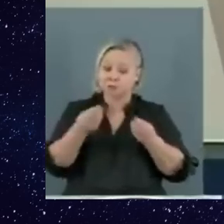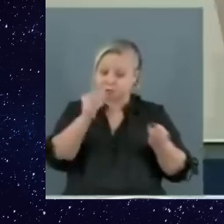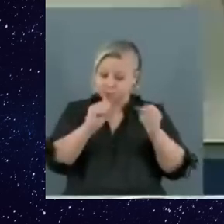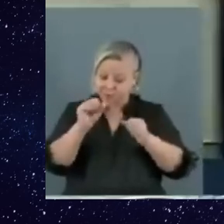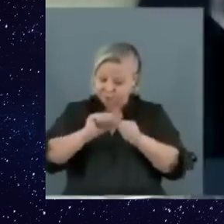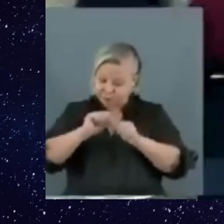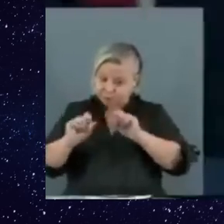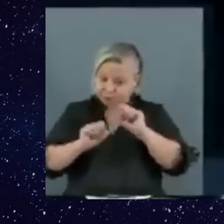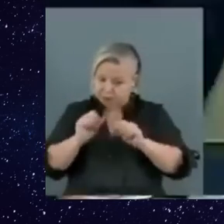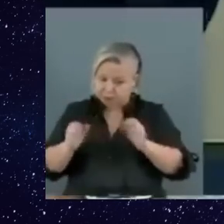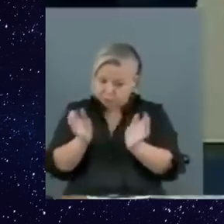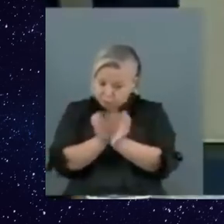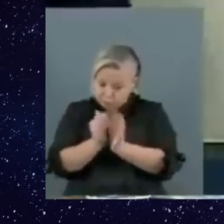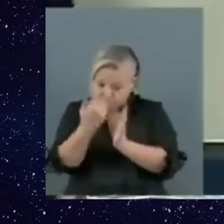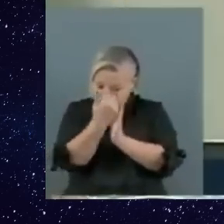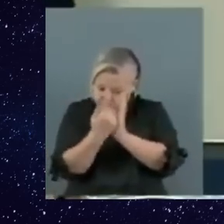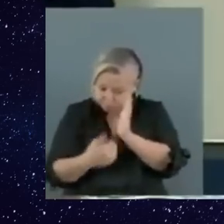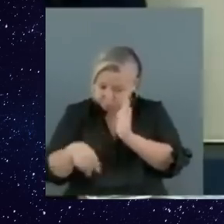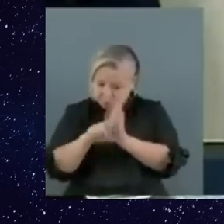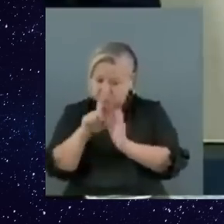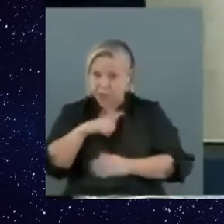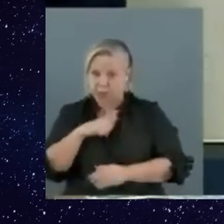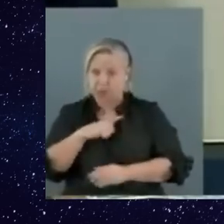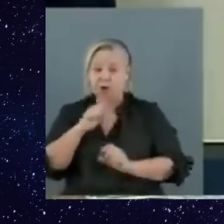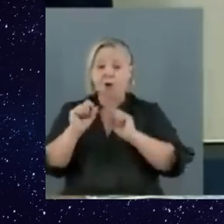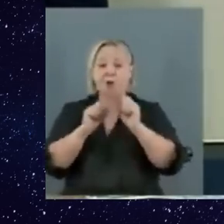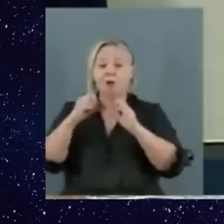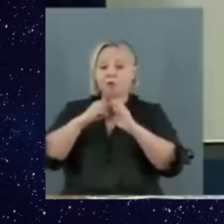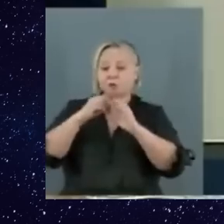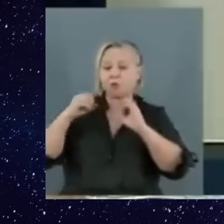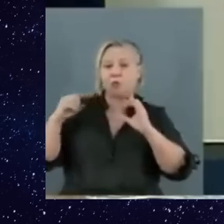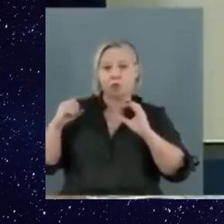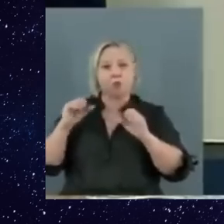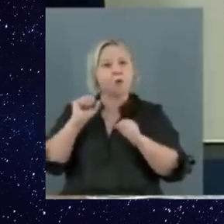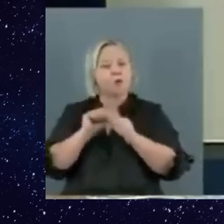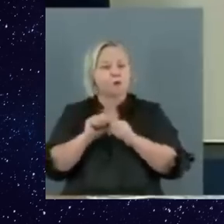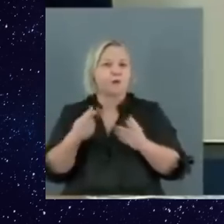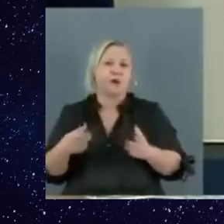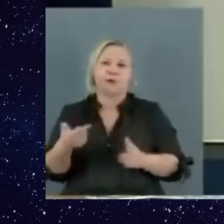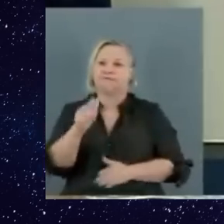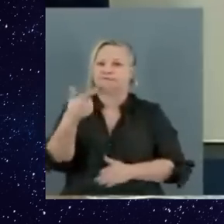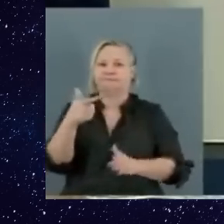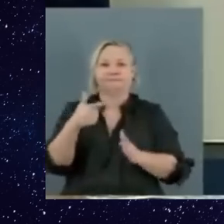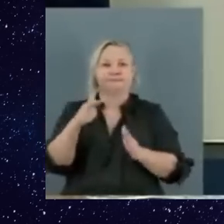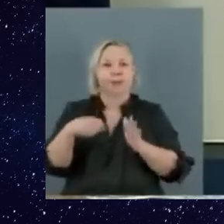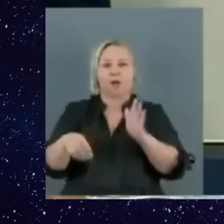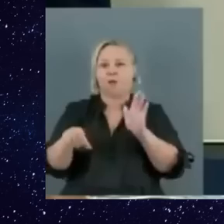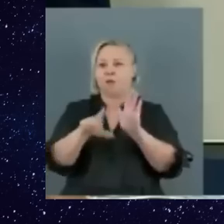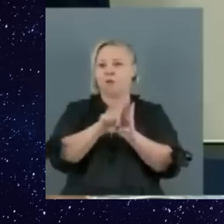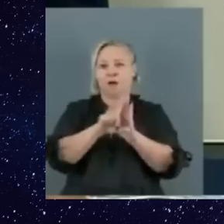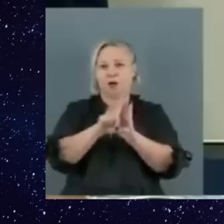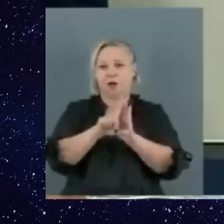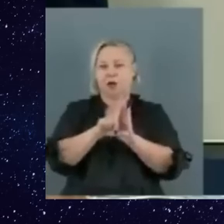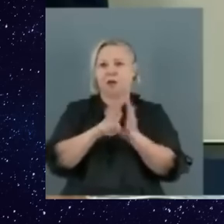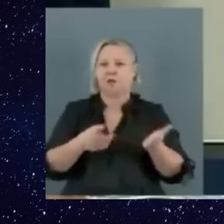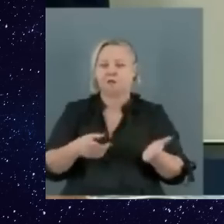continuar a aplicar. Aquilo que o Google fez é ilegal. E, por isso, o Código de Defesa do Consumidor prevê o quê? Um sistema em que há